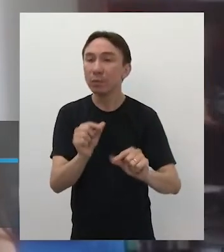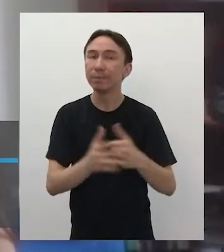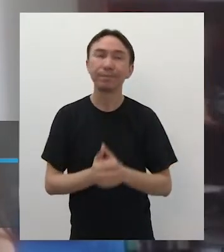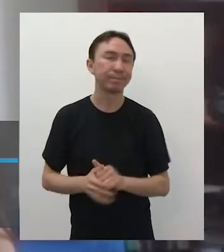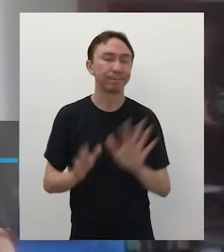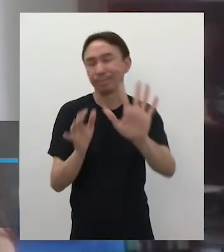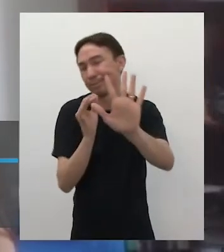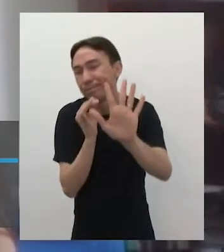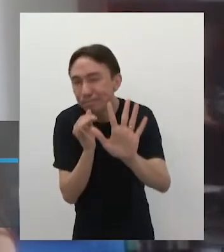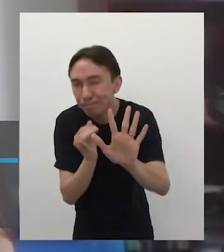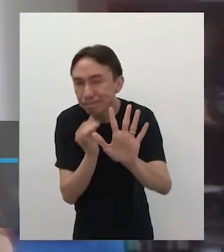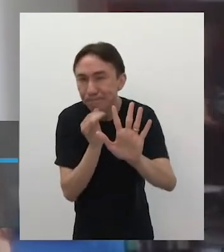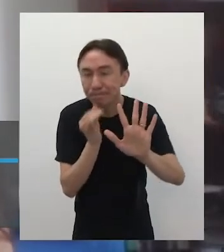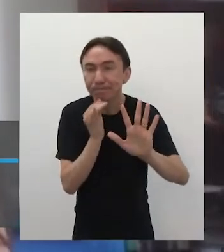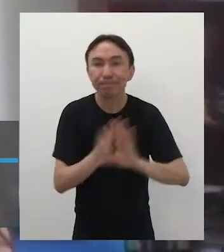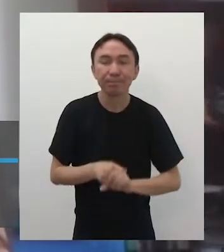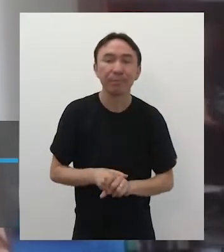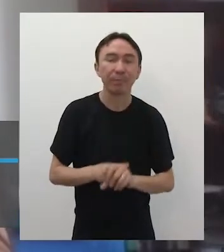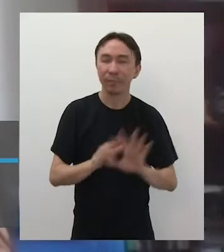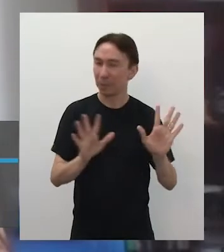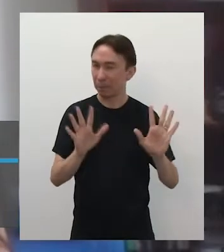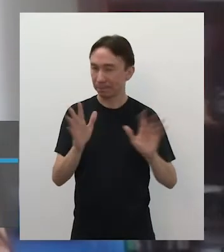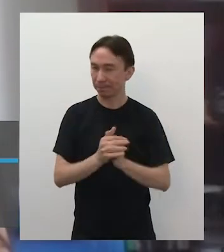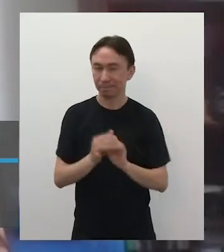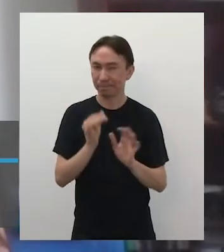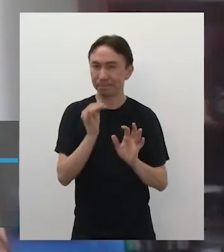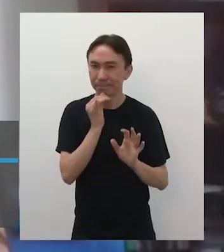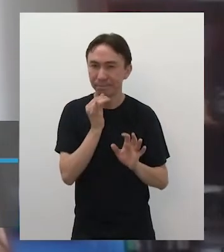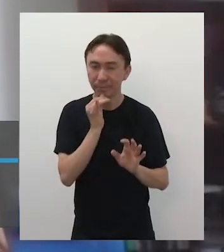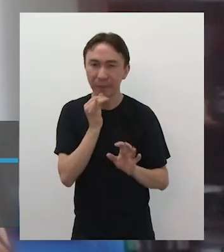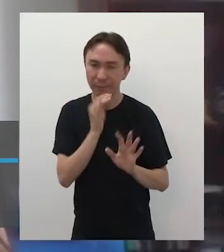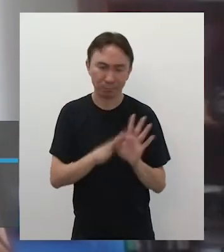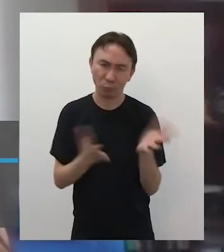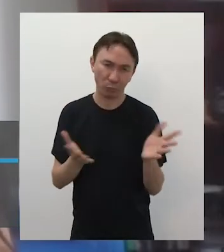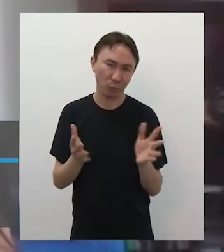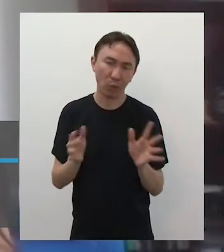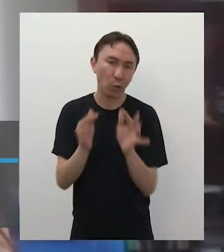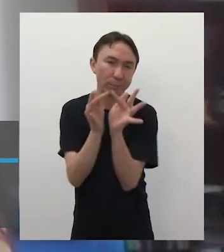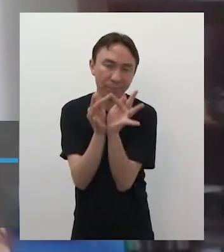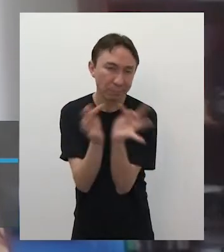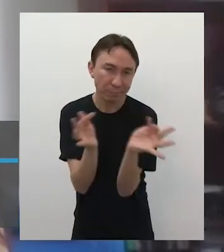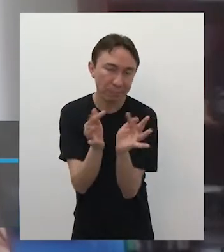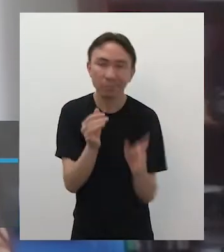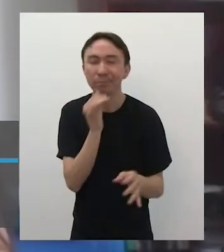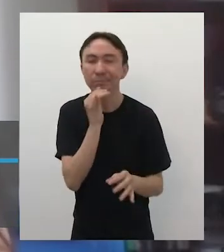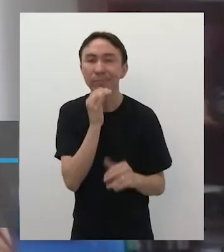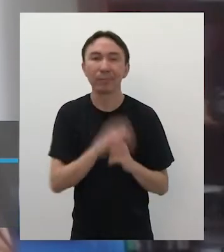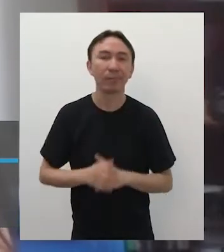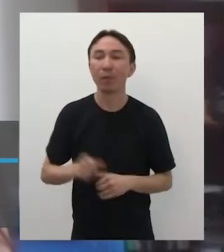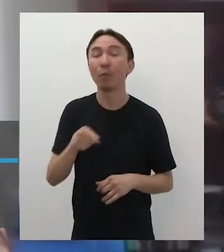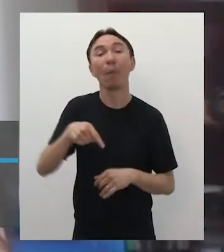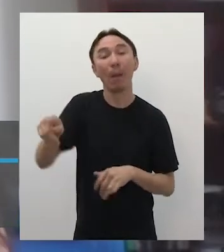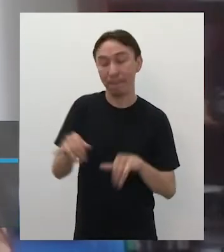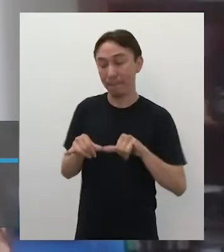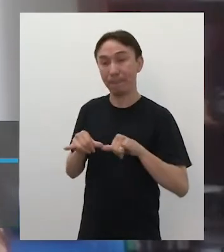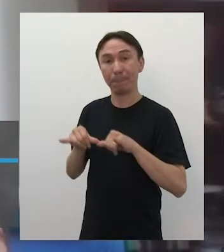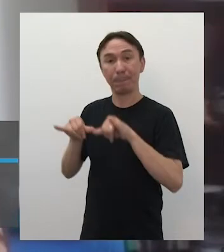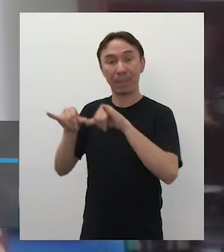vou planejar o tempo que eu vou dedicar para cada uma dessas atividades, quais etapas são necessárias para